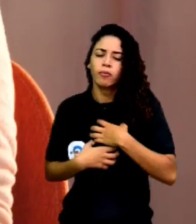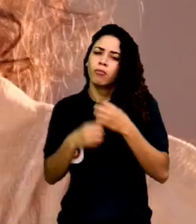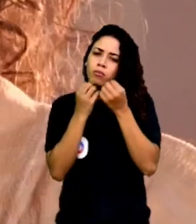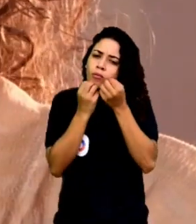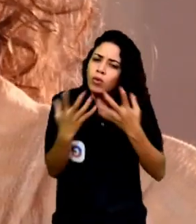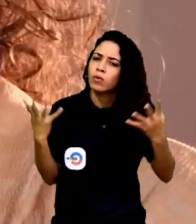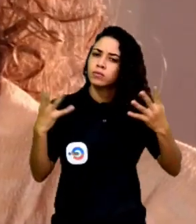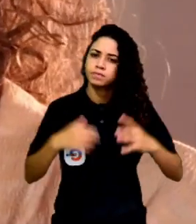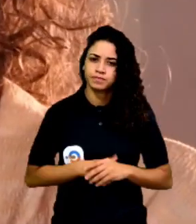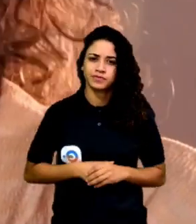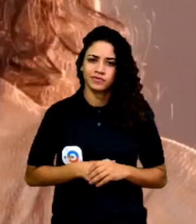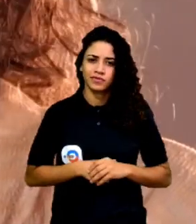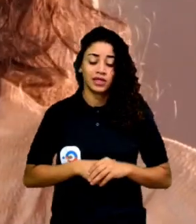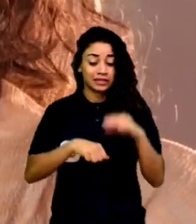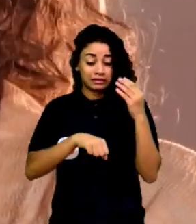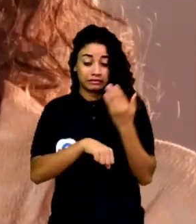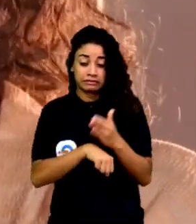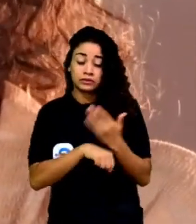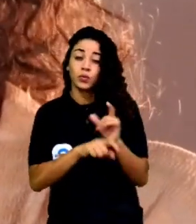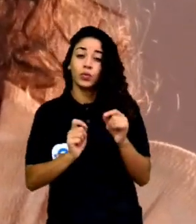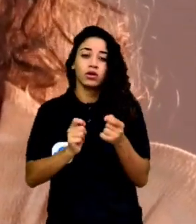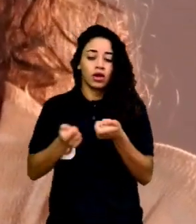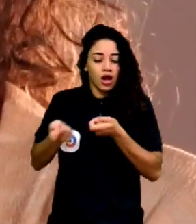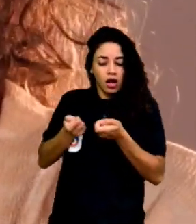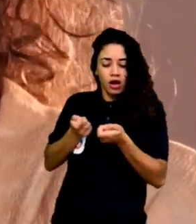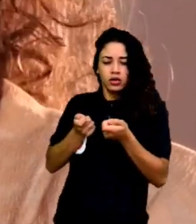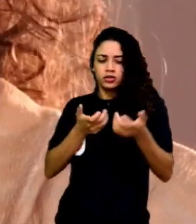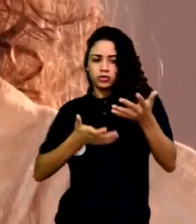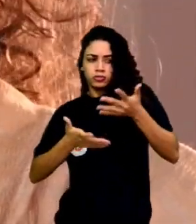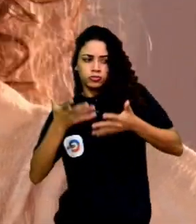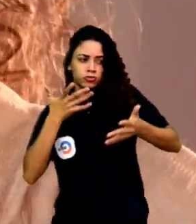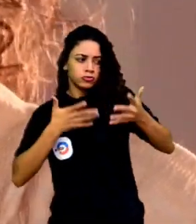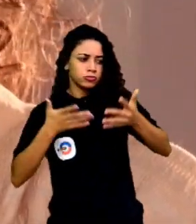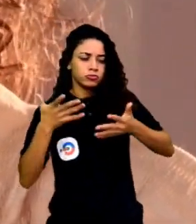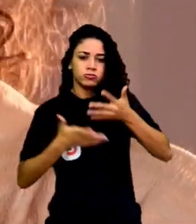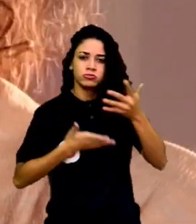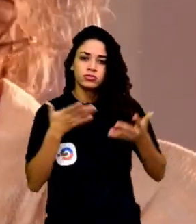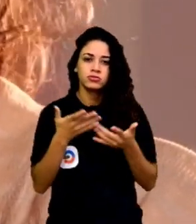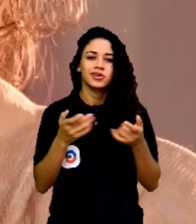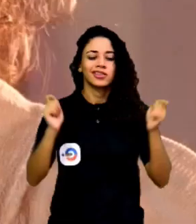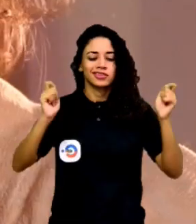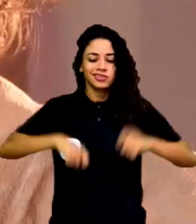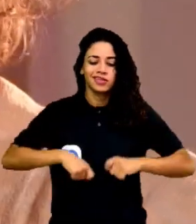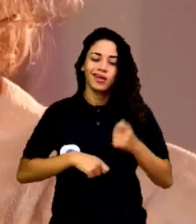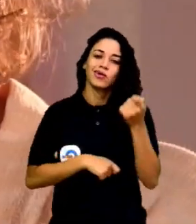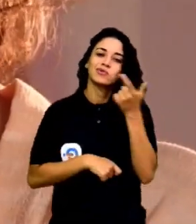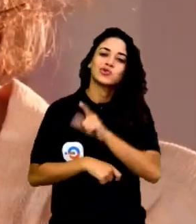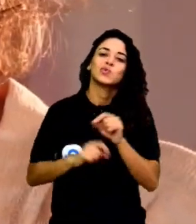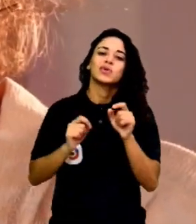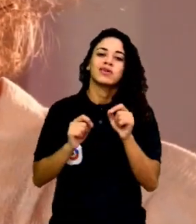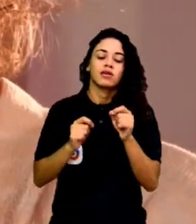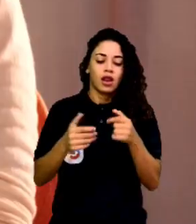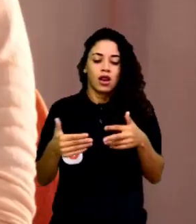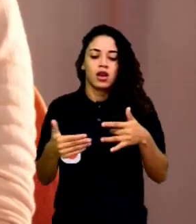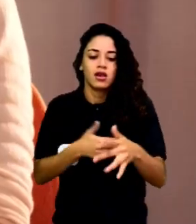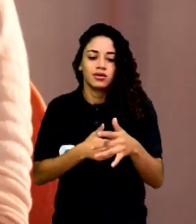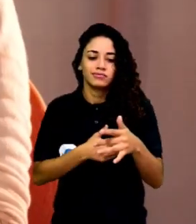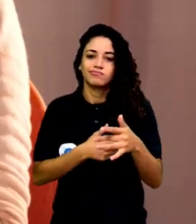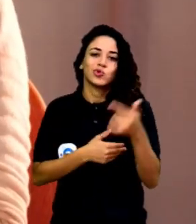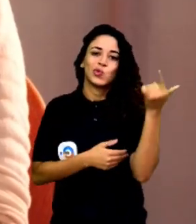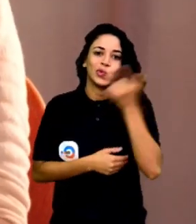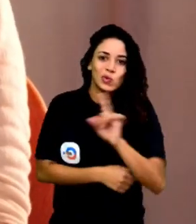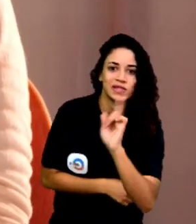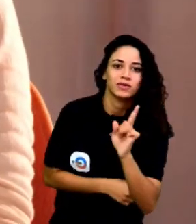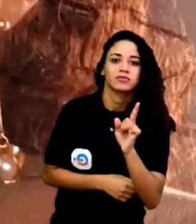construtiva. Trabalhando a tolerância às frustrações, conseguimos lidar com as expectativas não atendidas. E